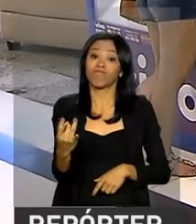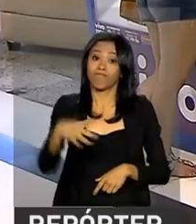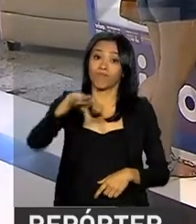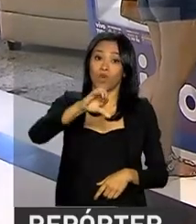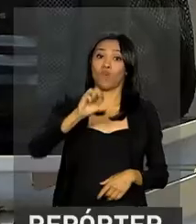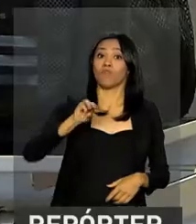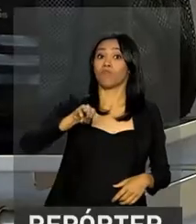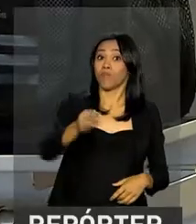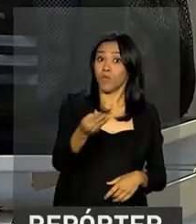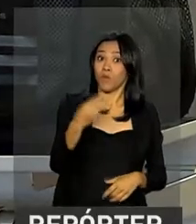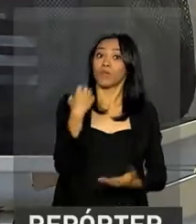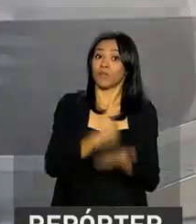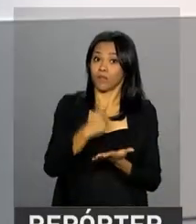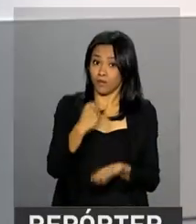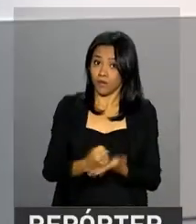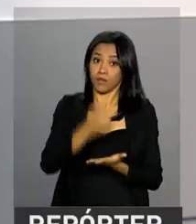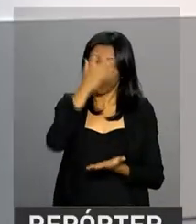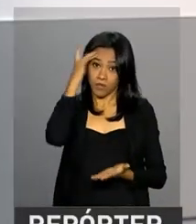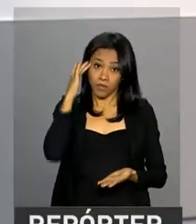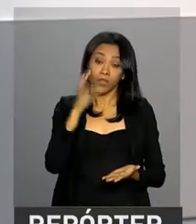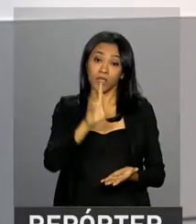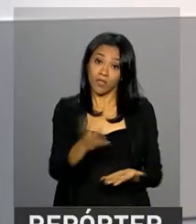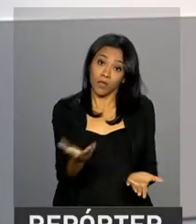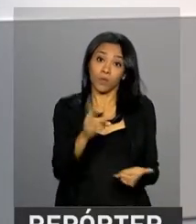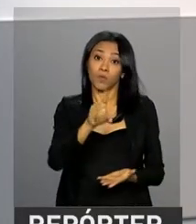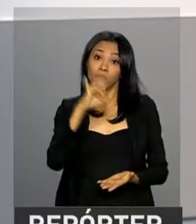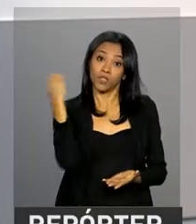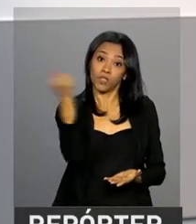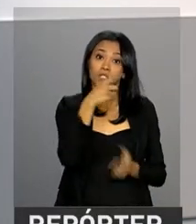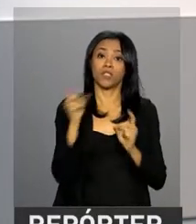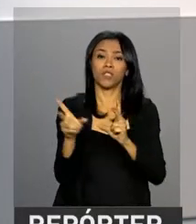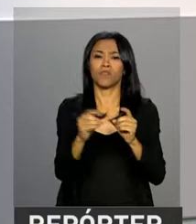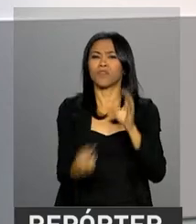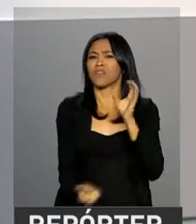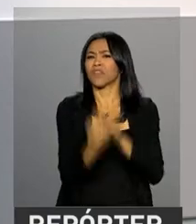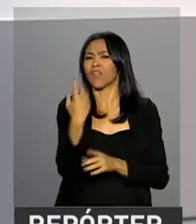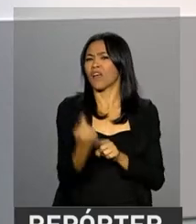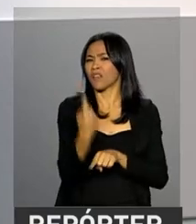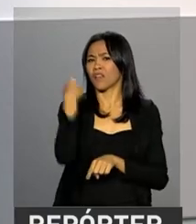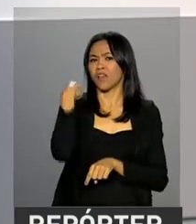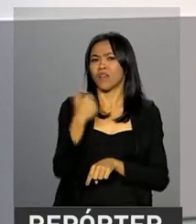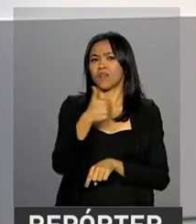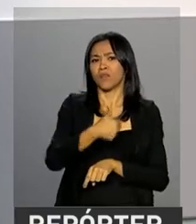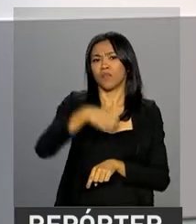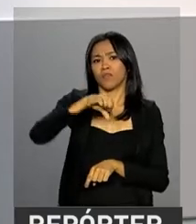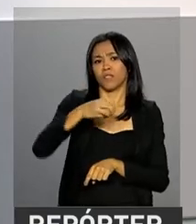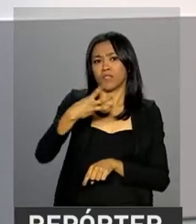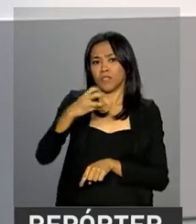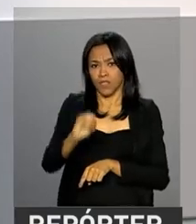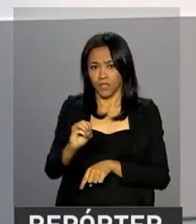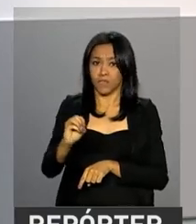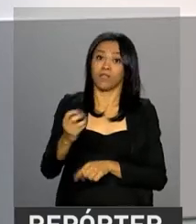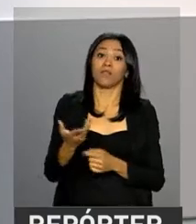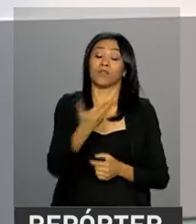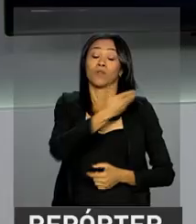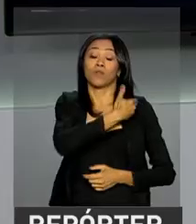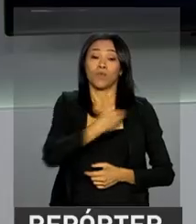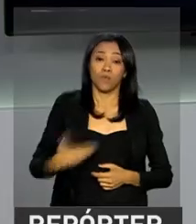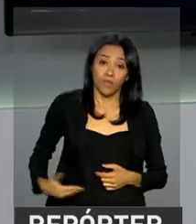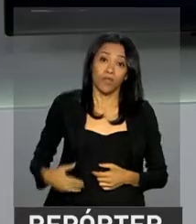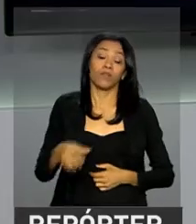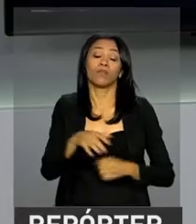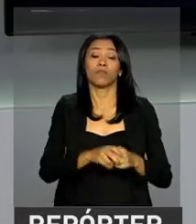milhões de trabalhadores o dia do comerciário foi criado na década de 1930 durante o governo de getúlio vargas